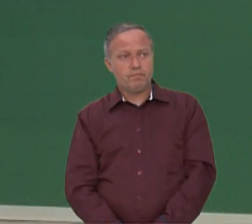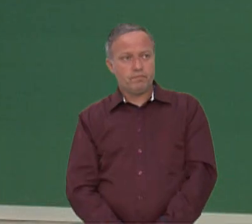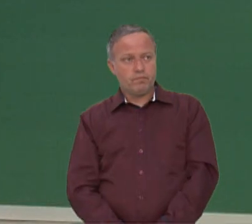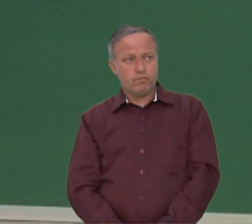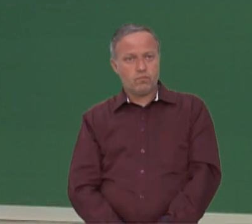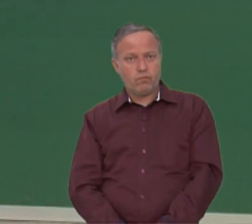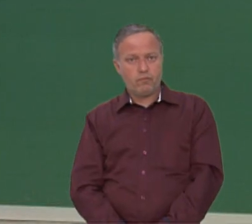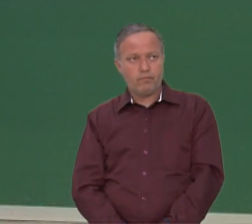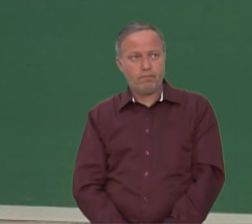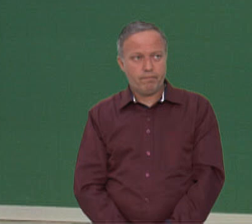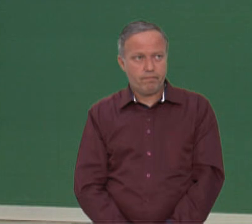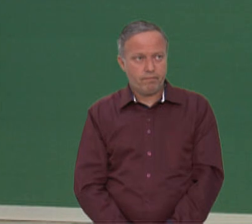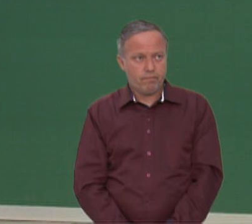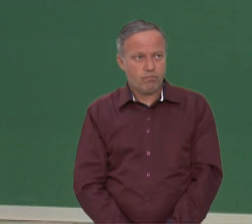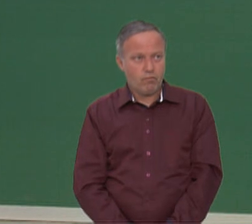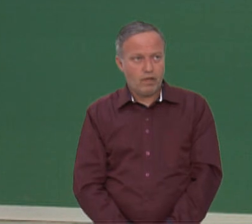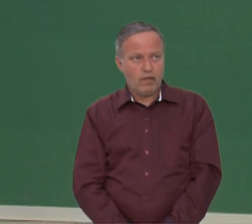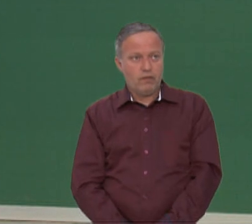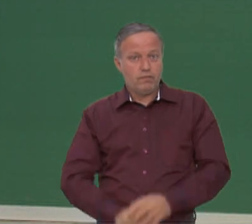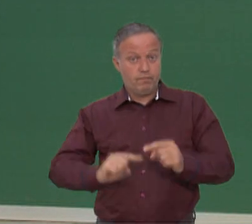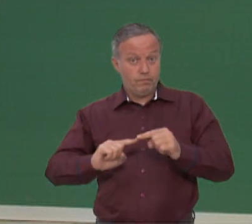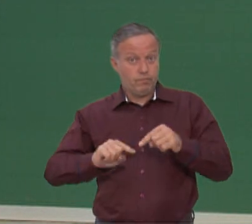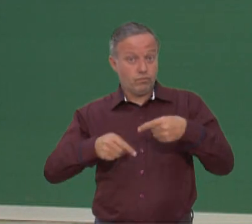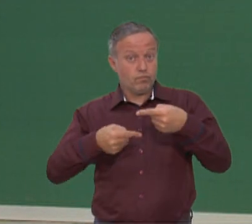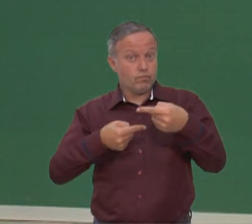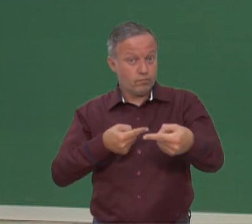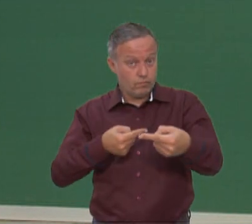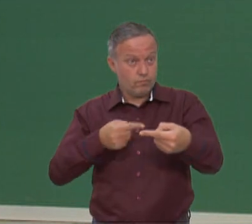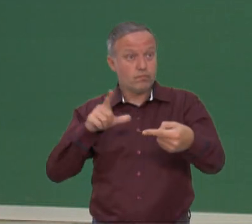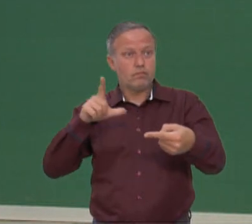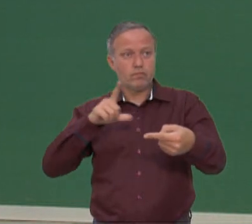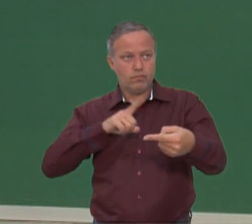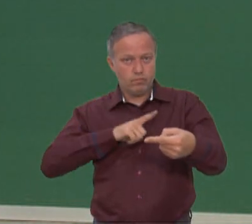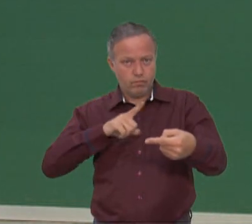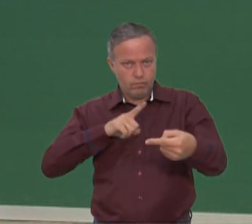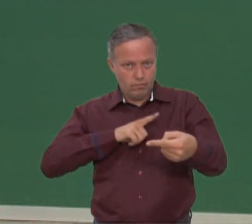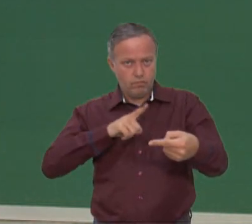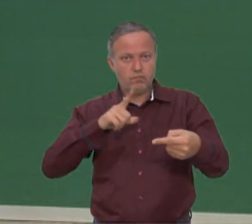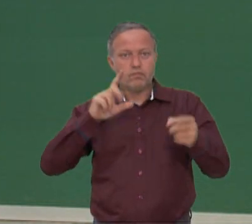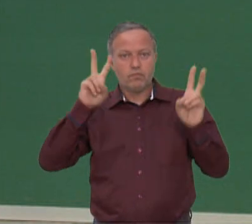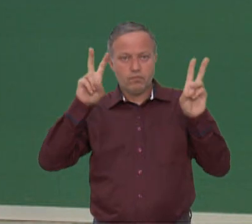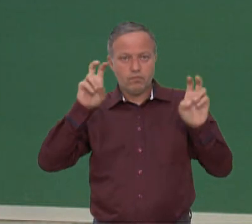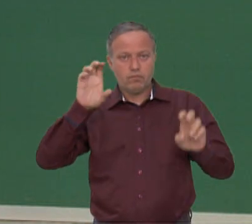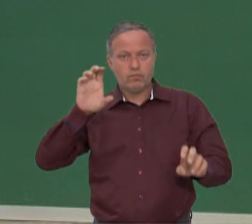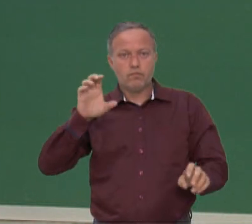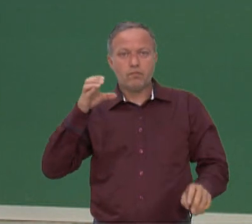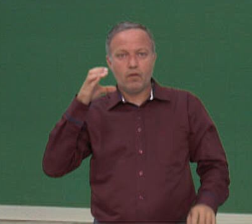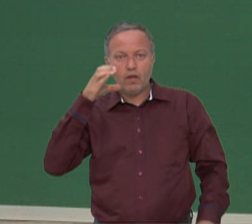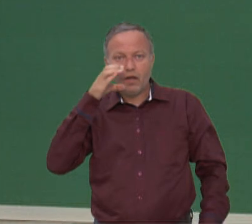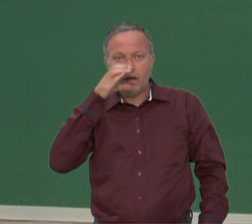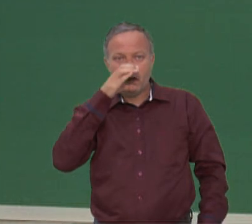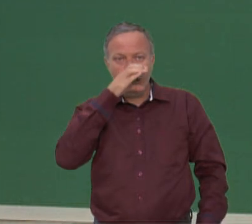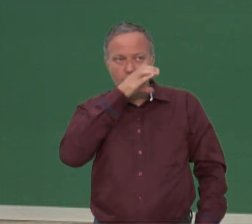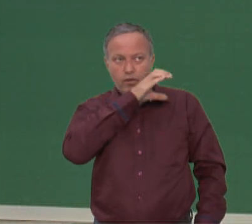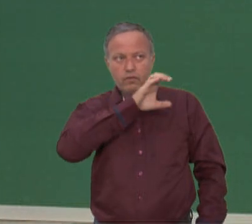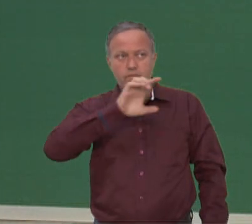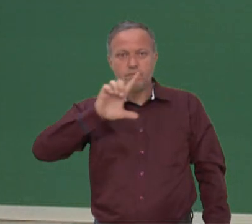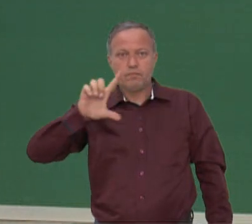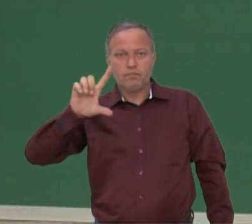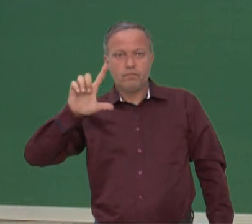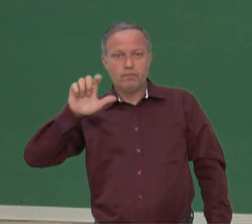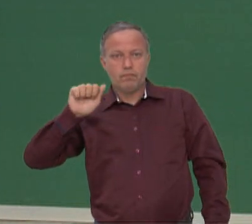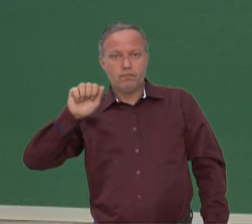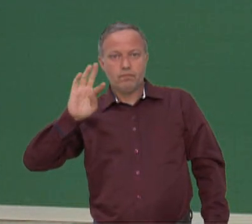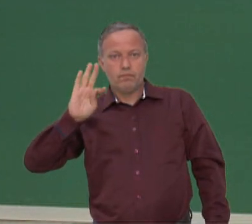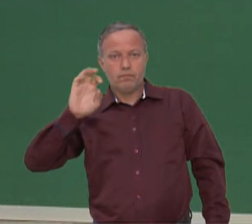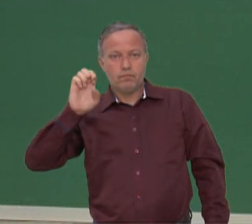vamos avançar aqui na nossa próxima tela. Então, temos aqui o calor latente. Calor latente esse, gente, que é responsável pela mudança